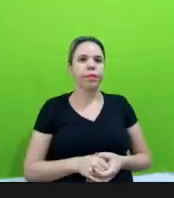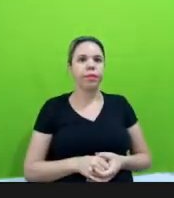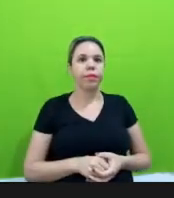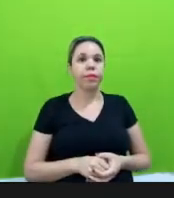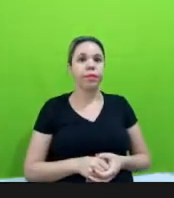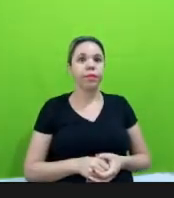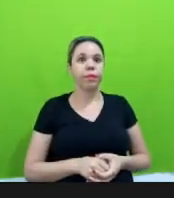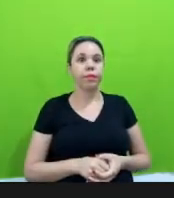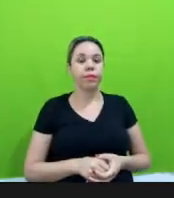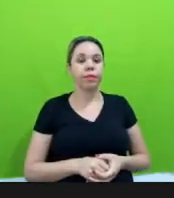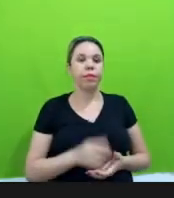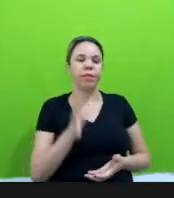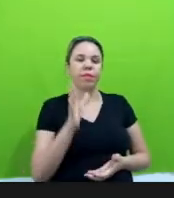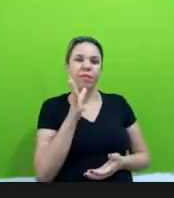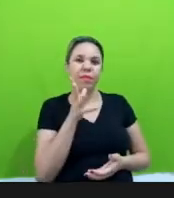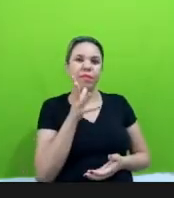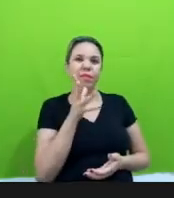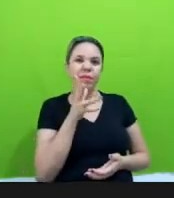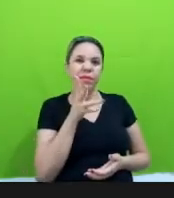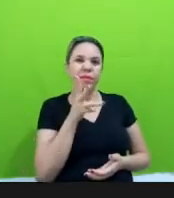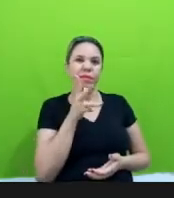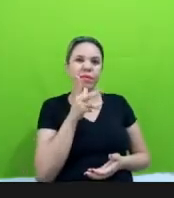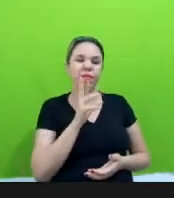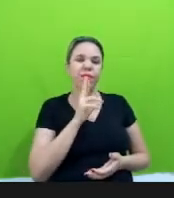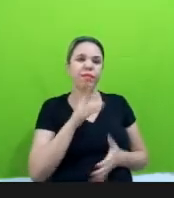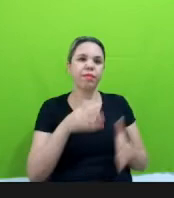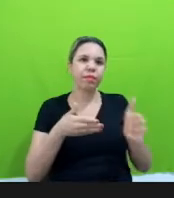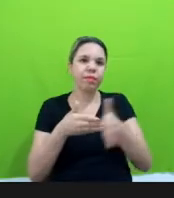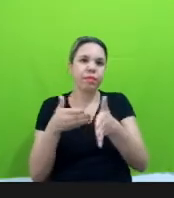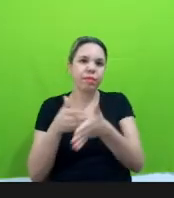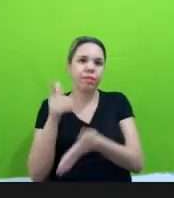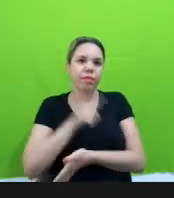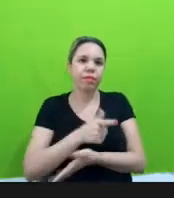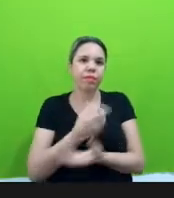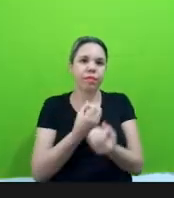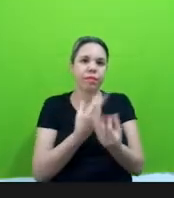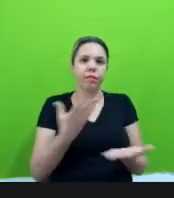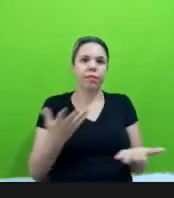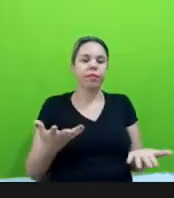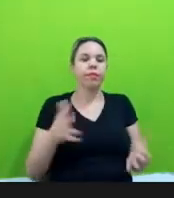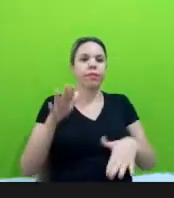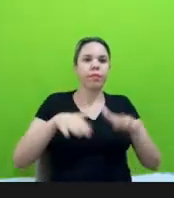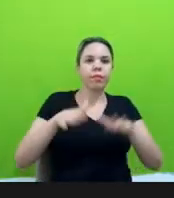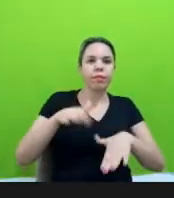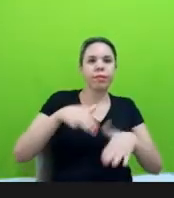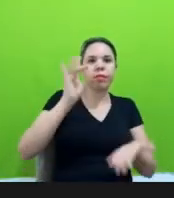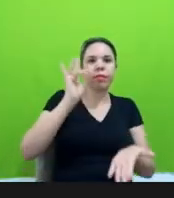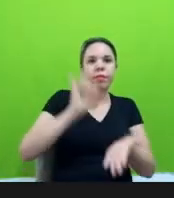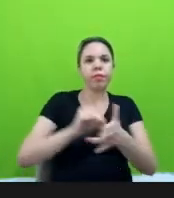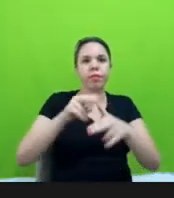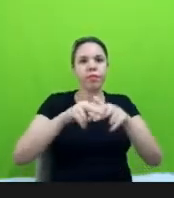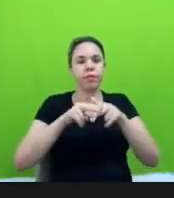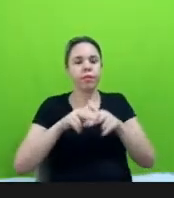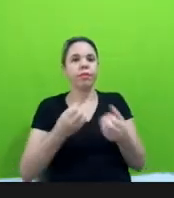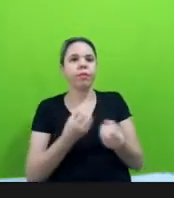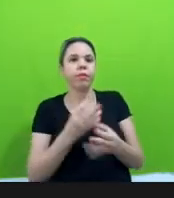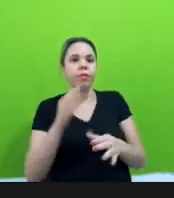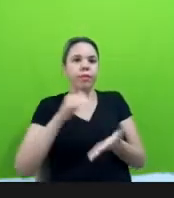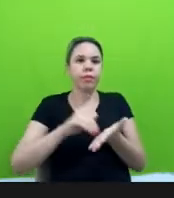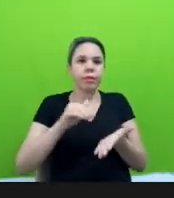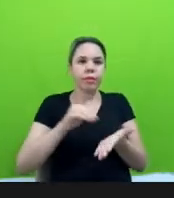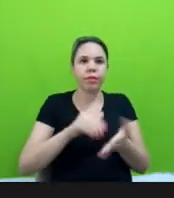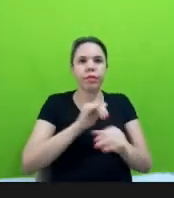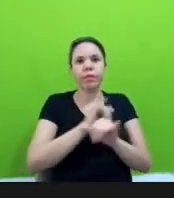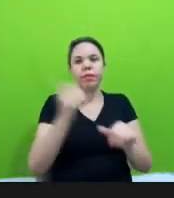e demora, dificulta em que a gente com que a gente consiga pegar informações, às vezes oficial, por meio da assessoria de imprensa. Era muito comum,